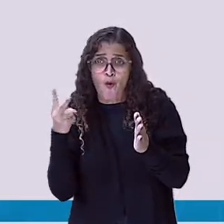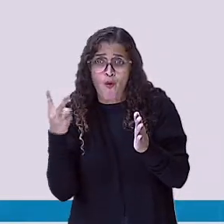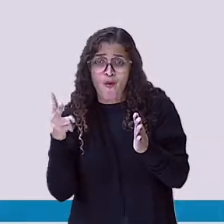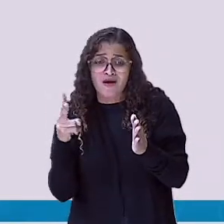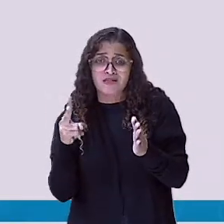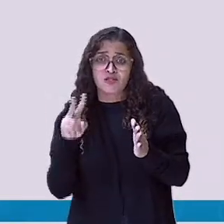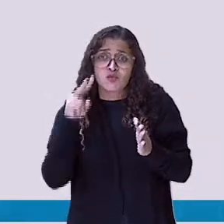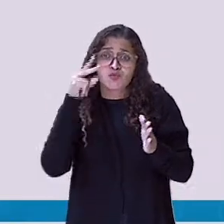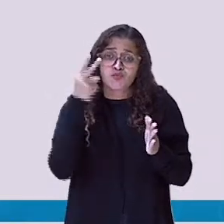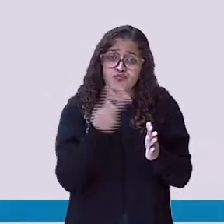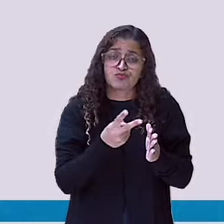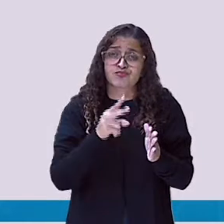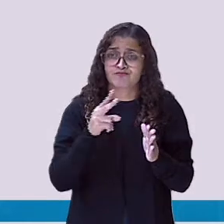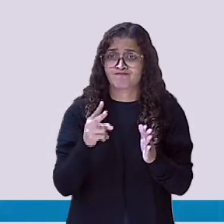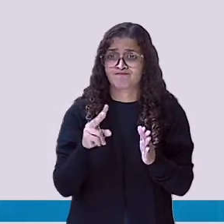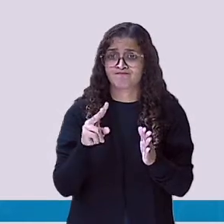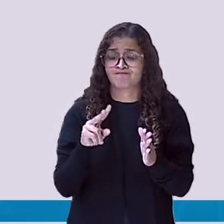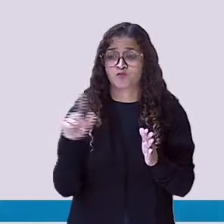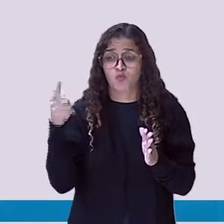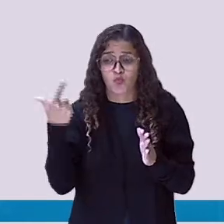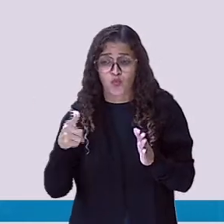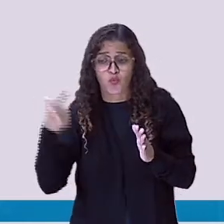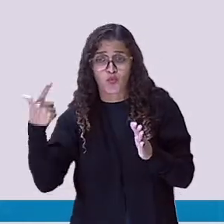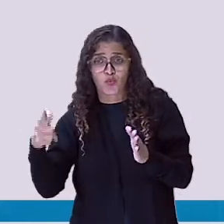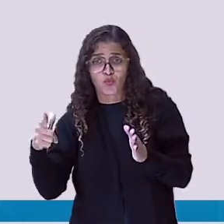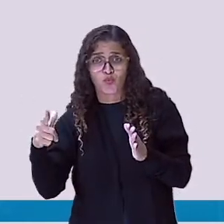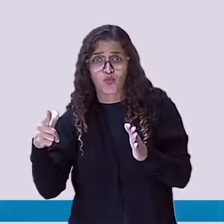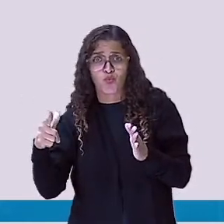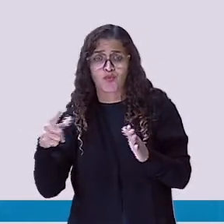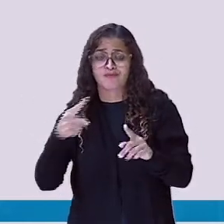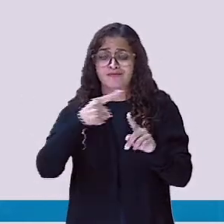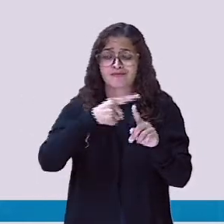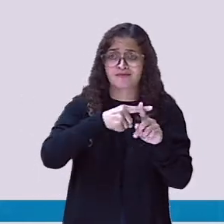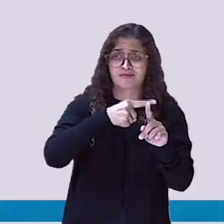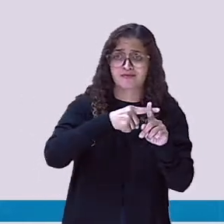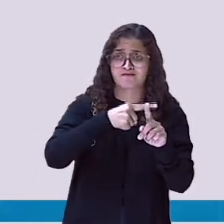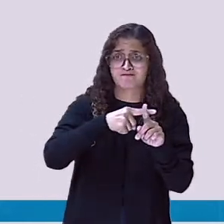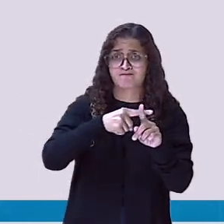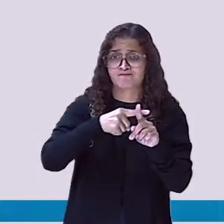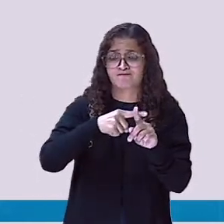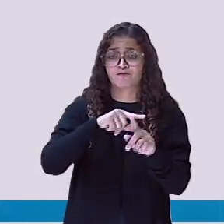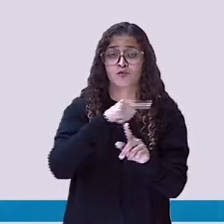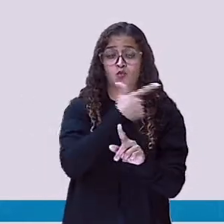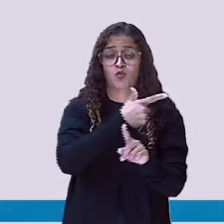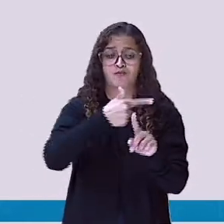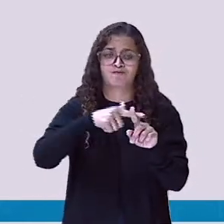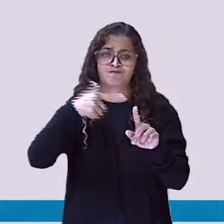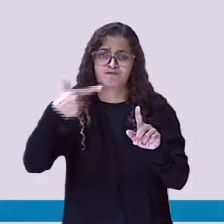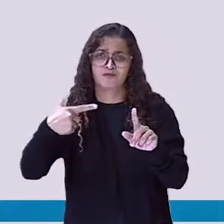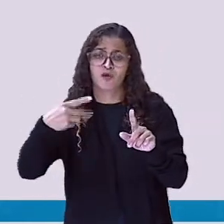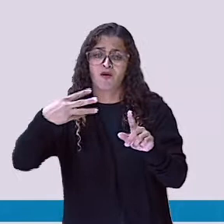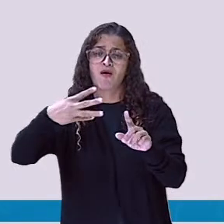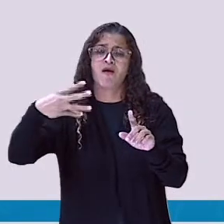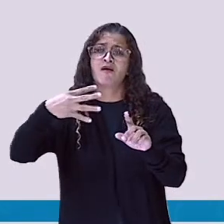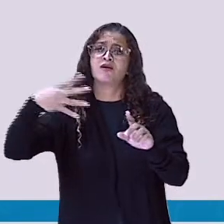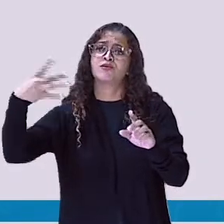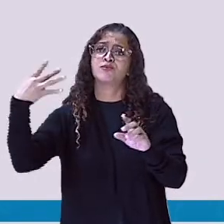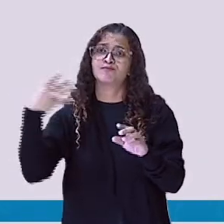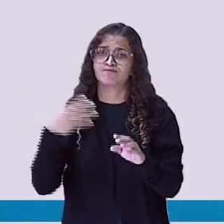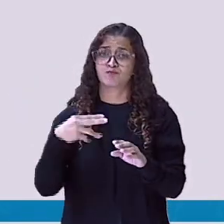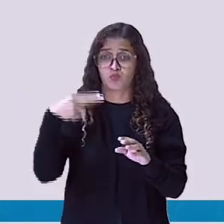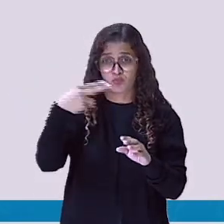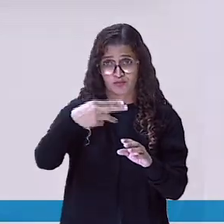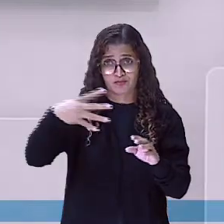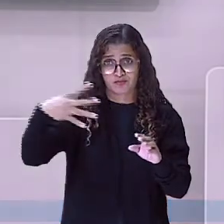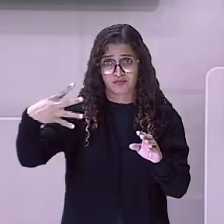é 4. Então, 2 mais 2 ou duas vezes o número 2 é a mesma